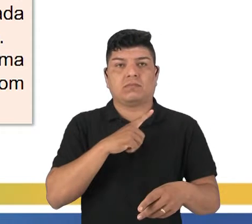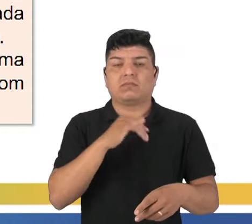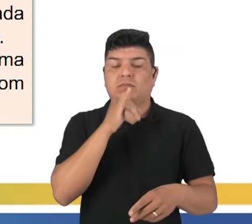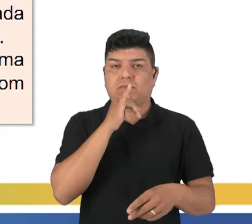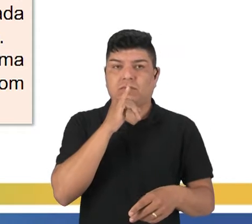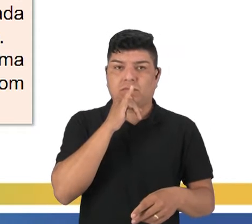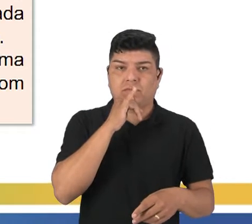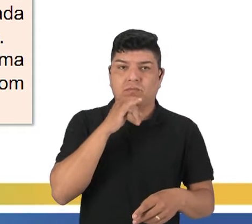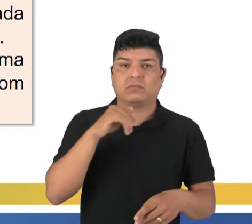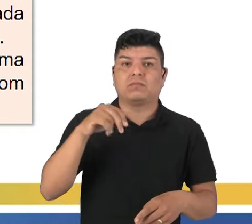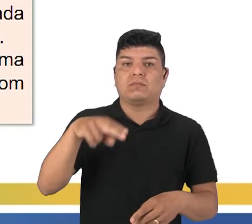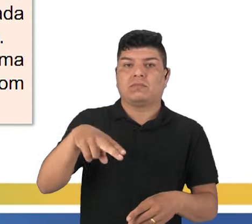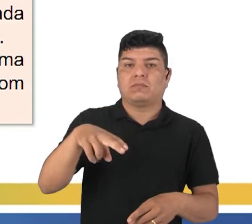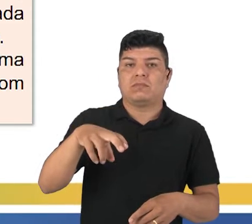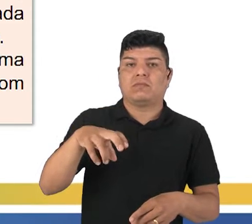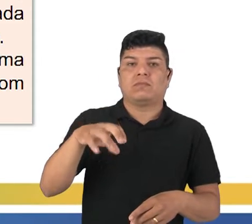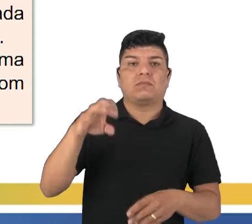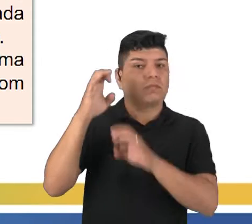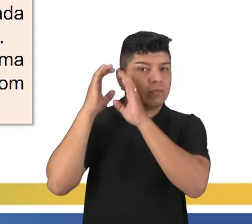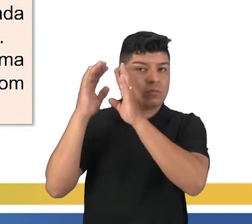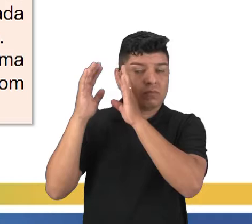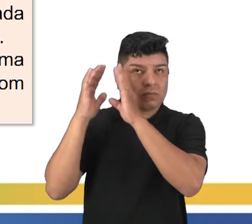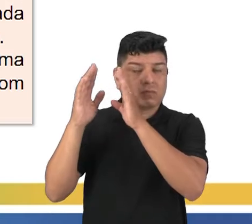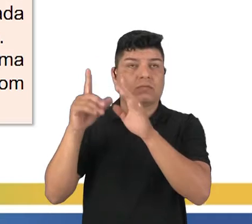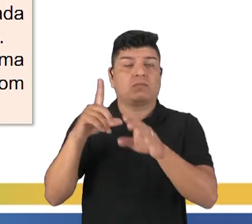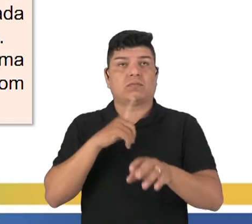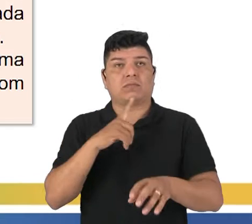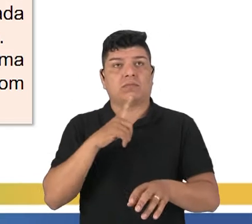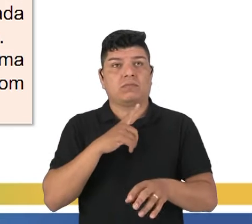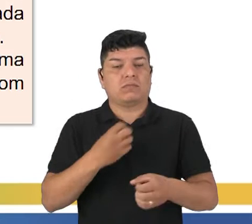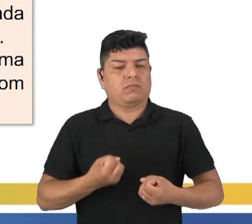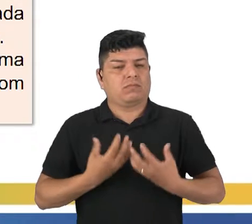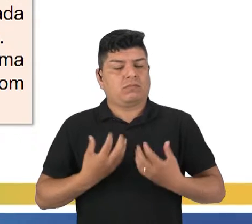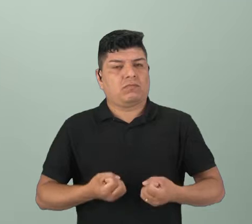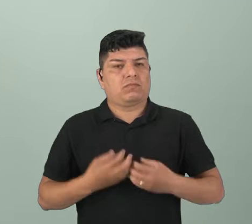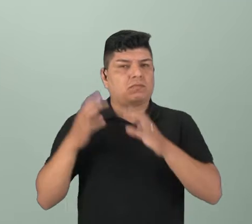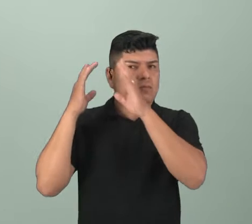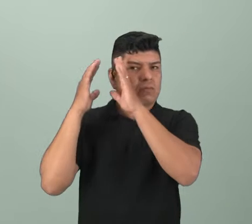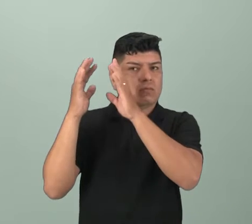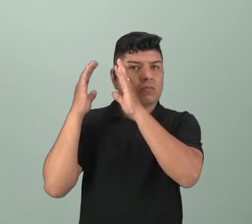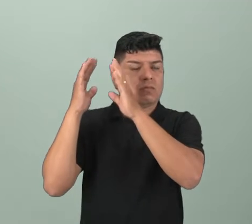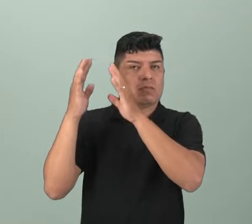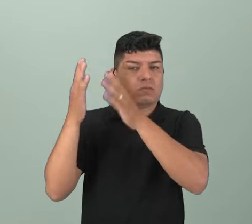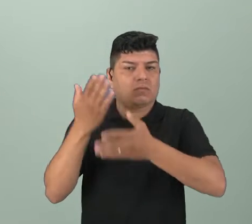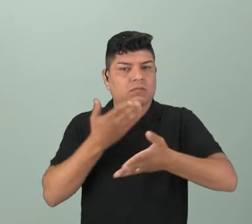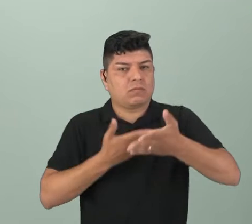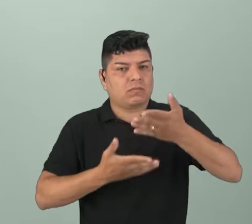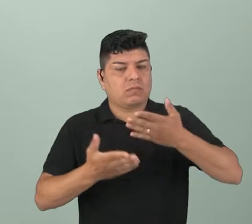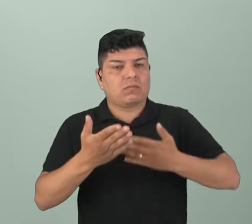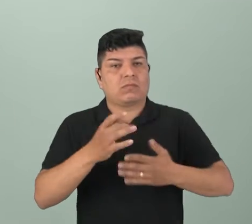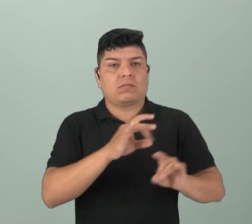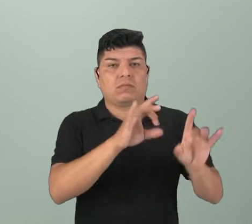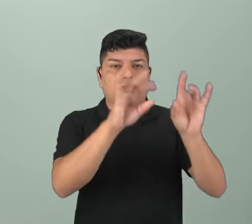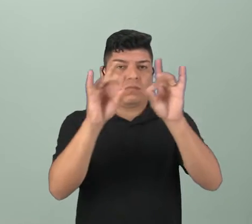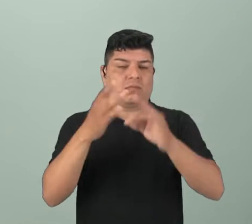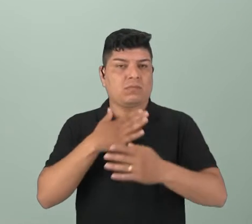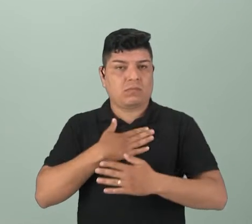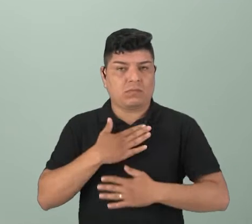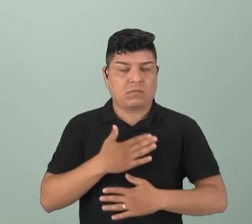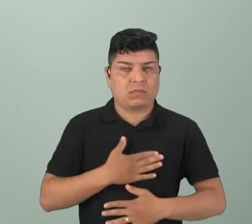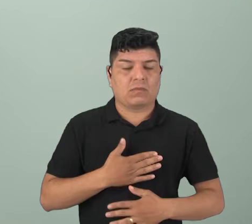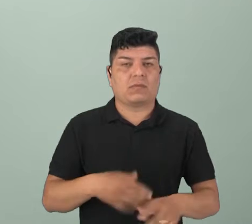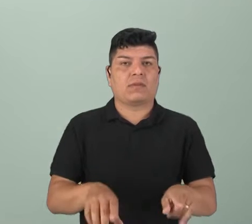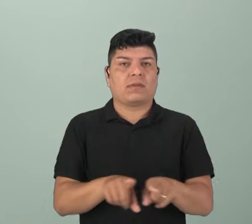por exemplo, os neurotransmissores, que transmitem estímulos do nosso cérebro para partes específicas do nosso